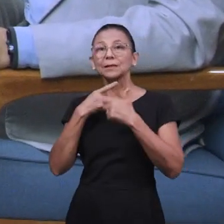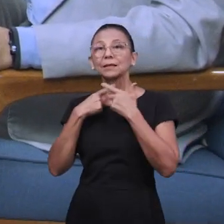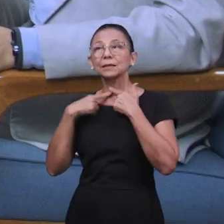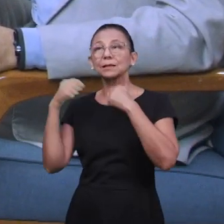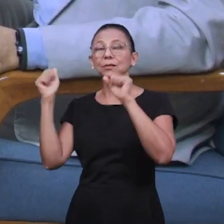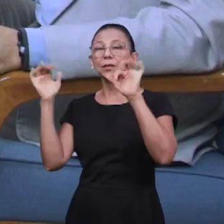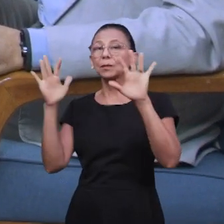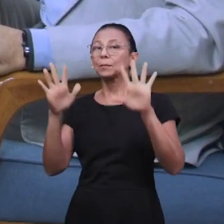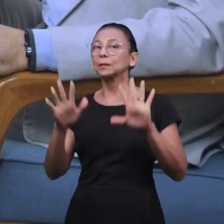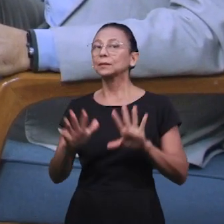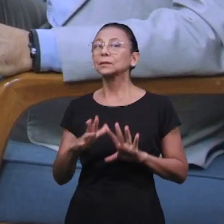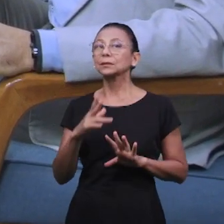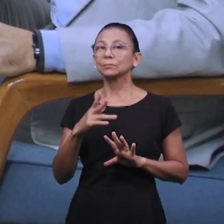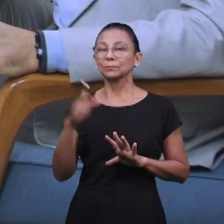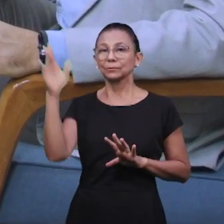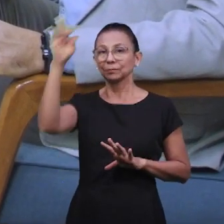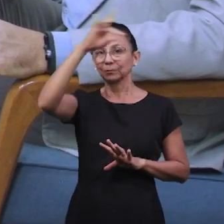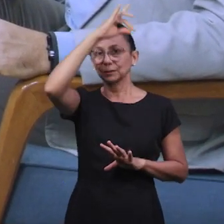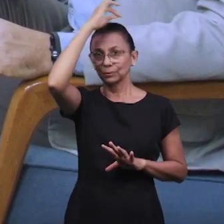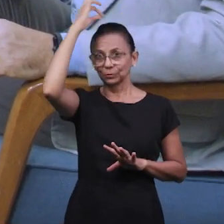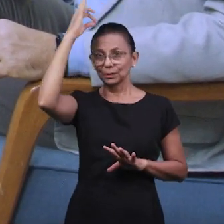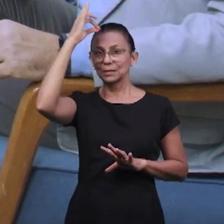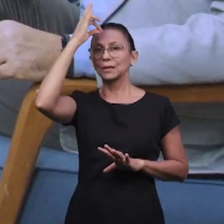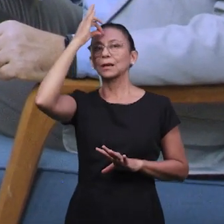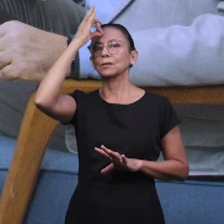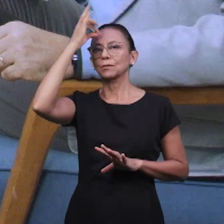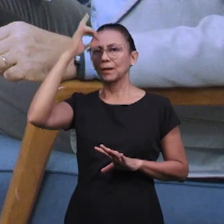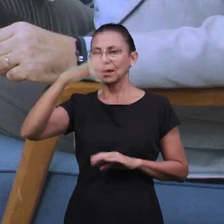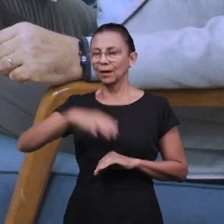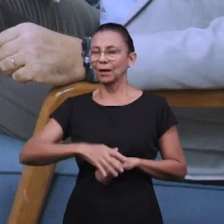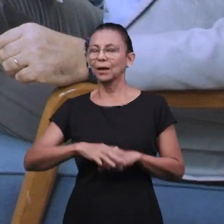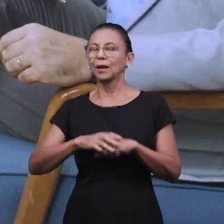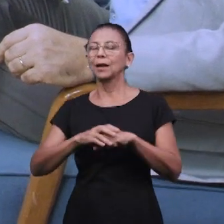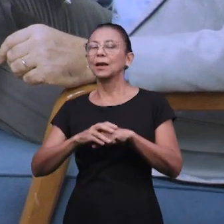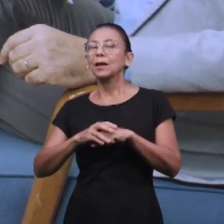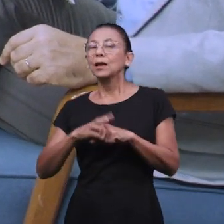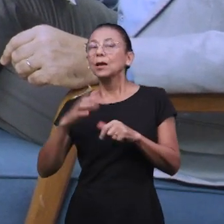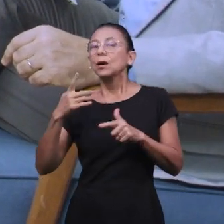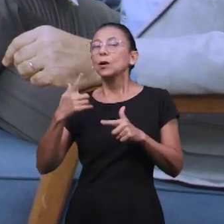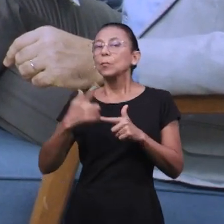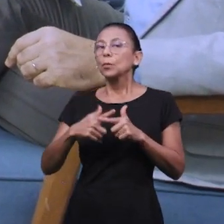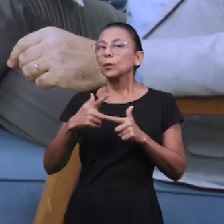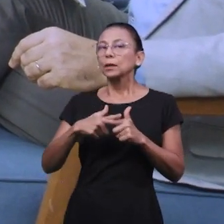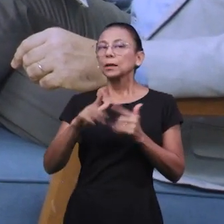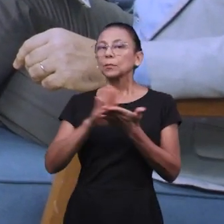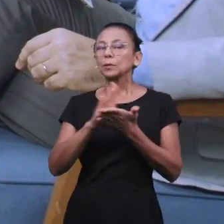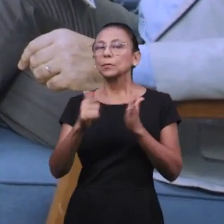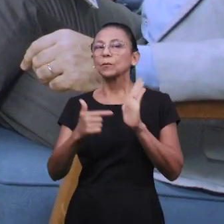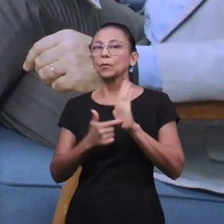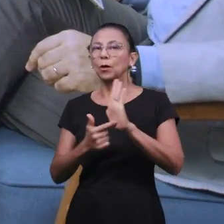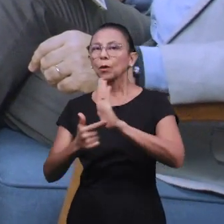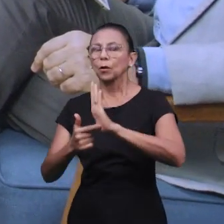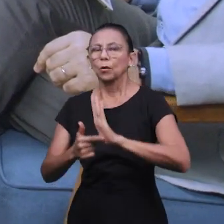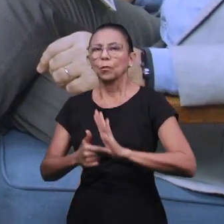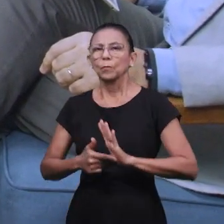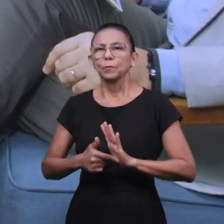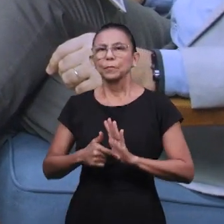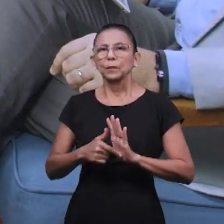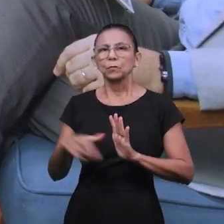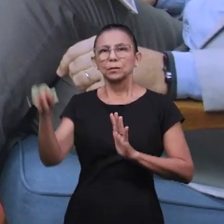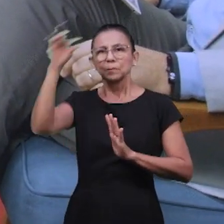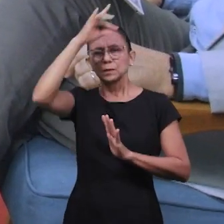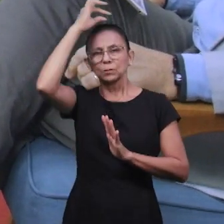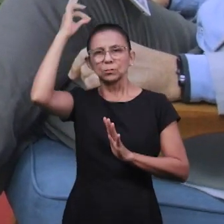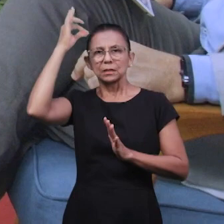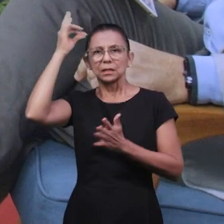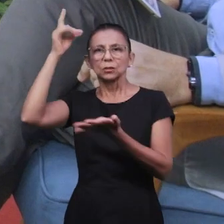precisa desejar esta bênção. Porque a palavra diz assim, o Espírito da verdade que o mundo não pode